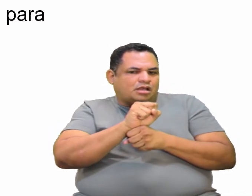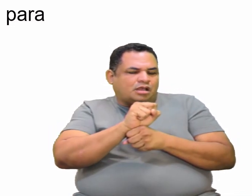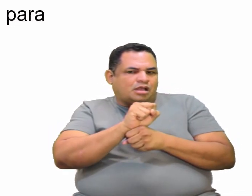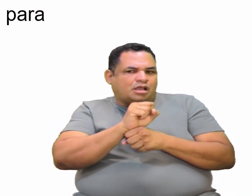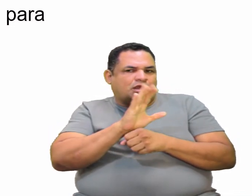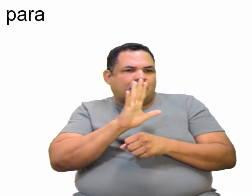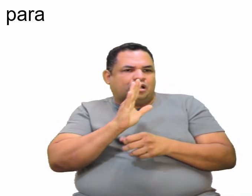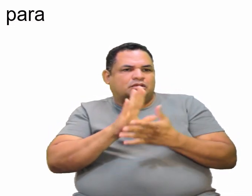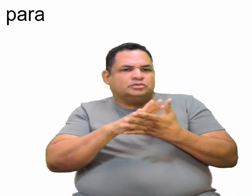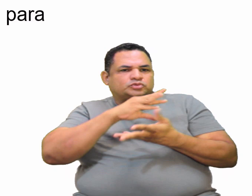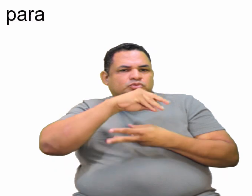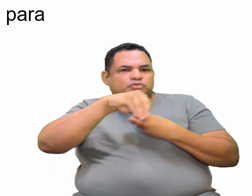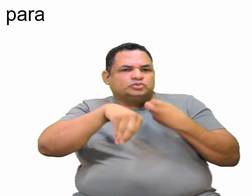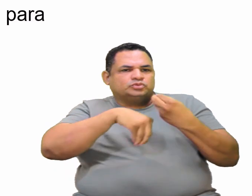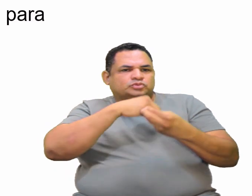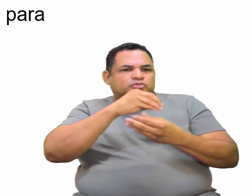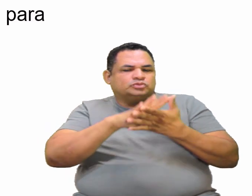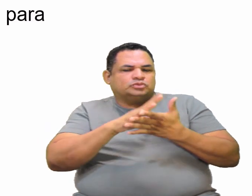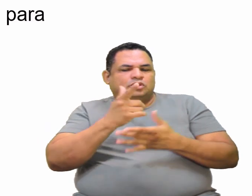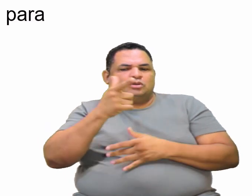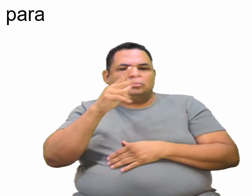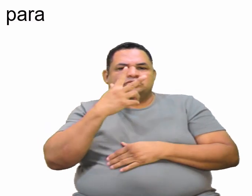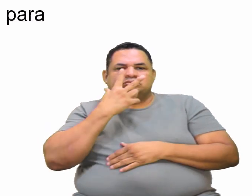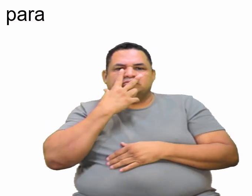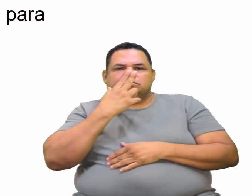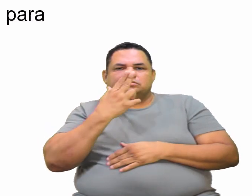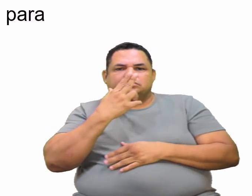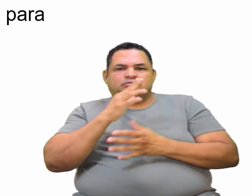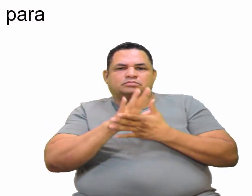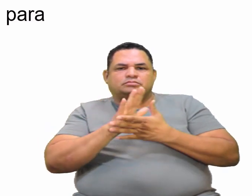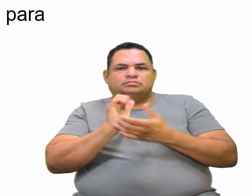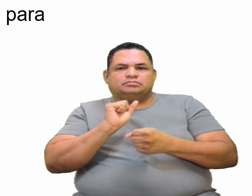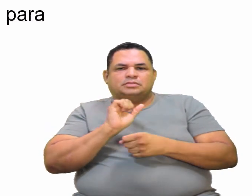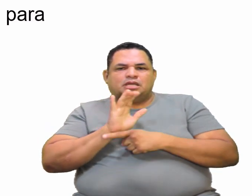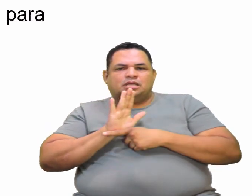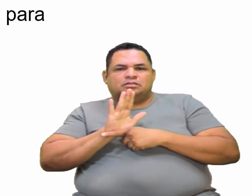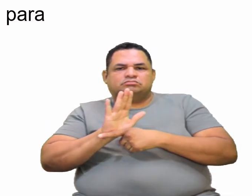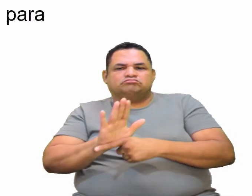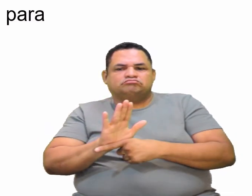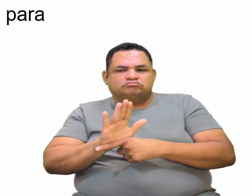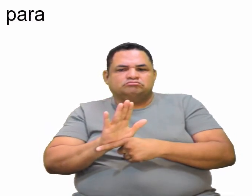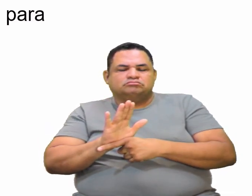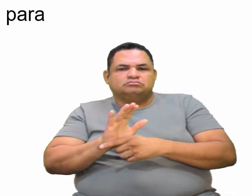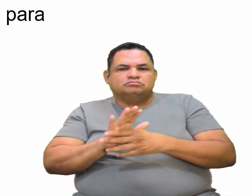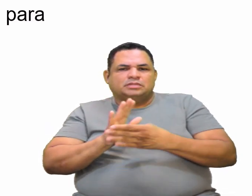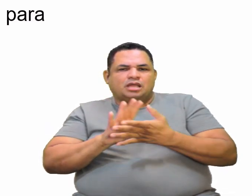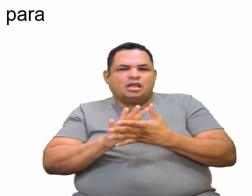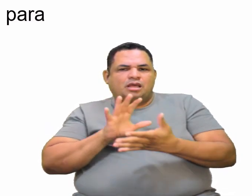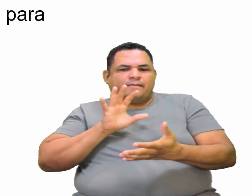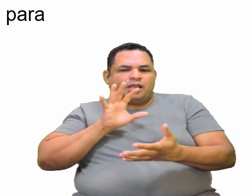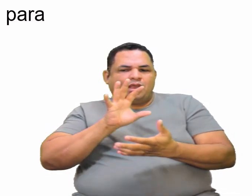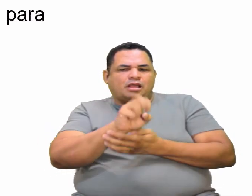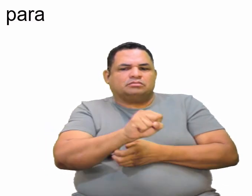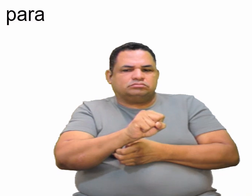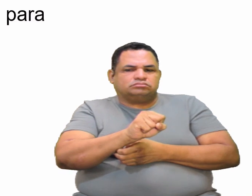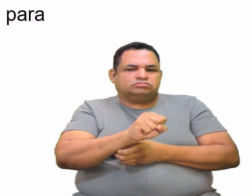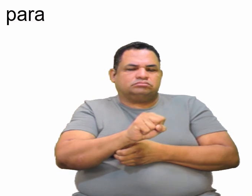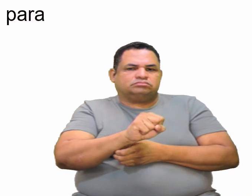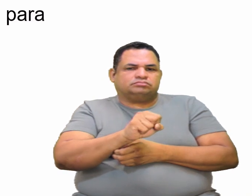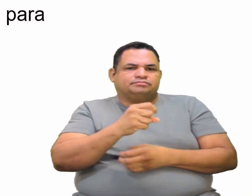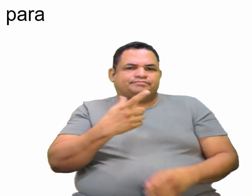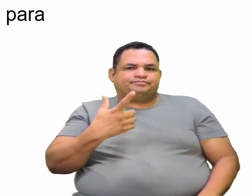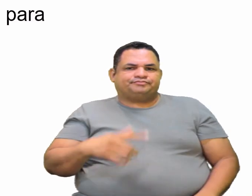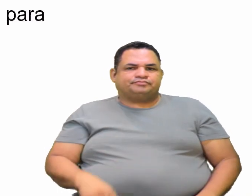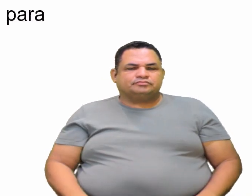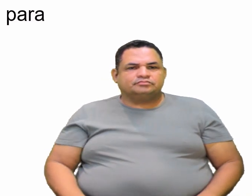se misturando a outros parecidos para se aproximar da presa. Aquele infiltrado, você lembra que a professora